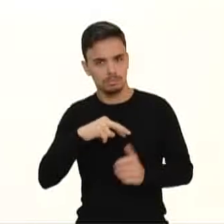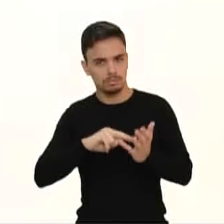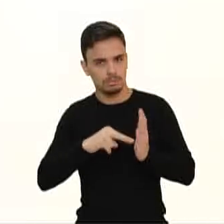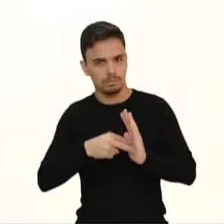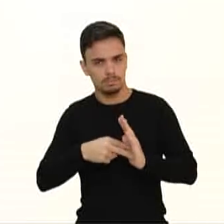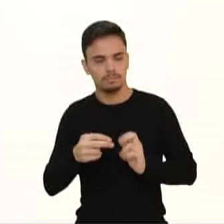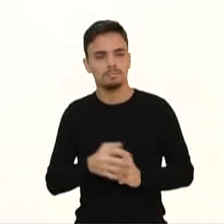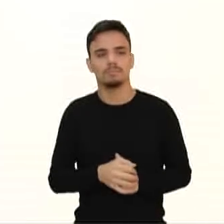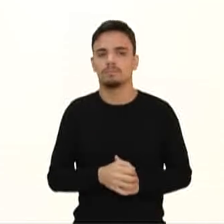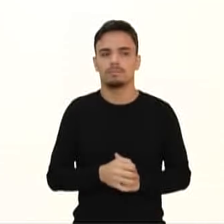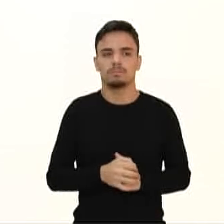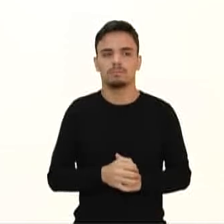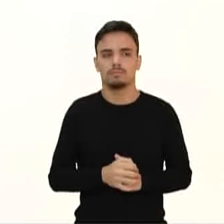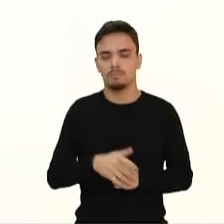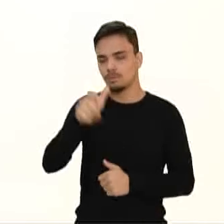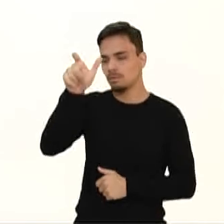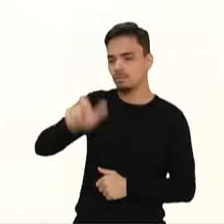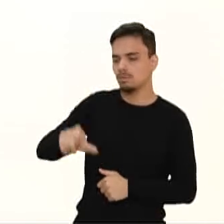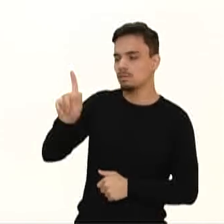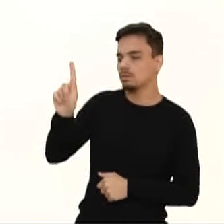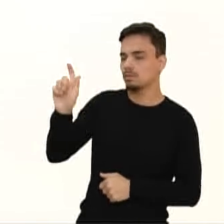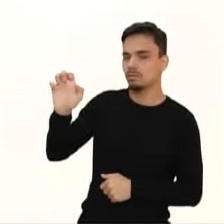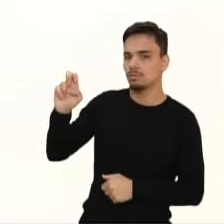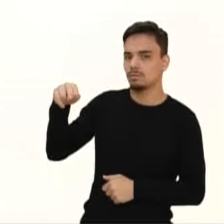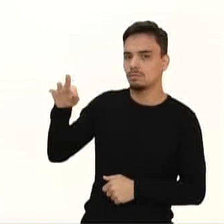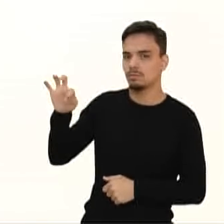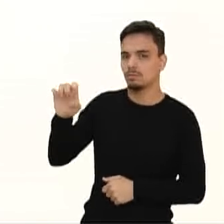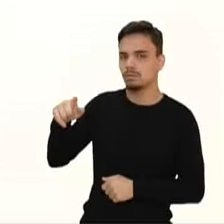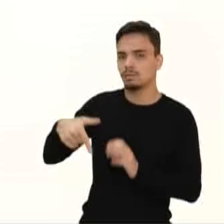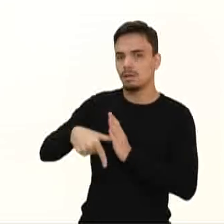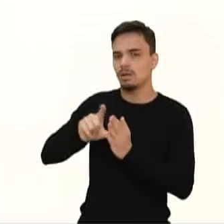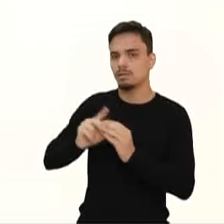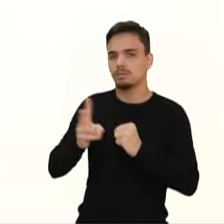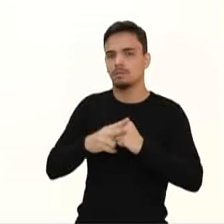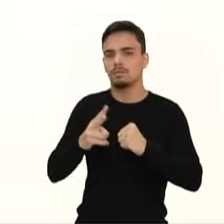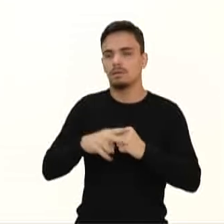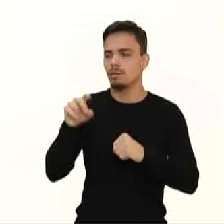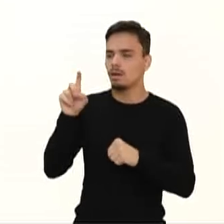sujeito agente vem antes do verbo, porque é nessa